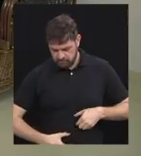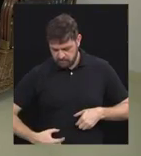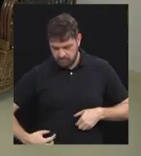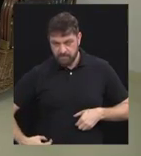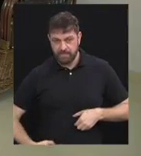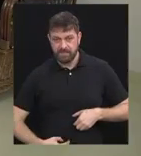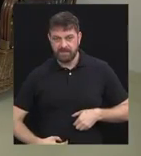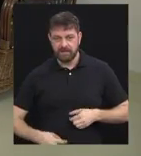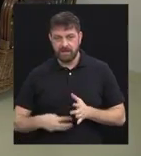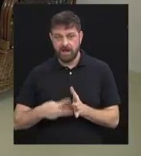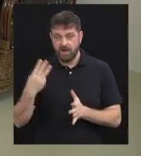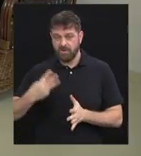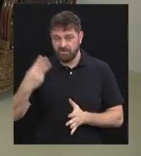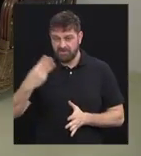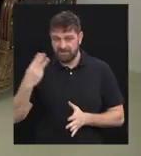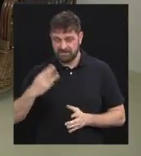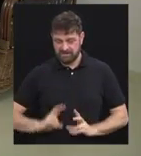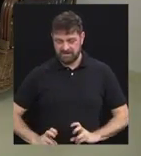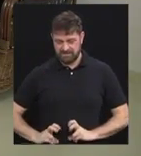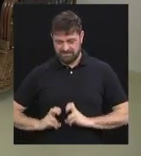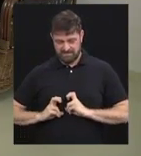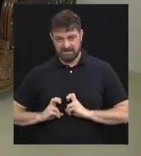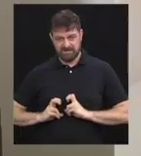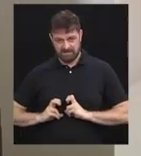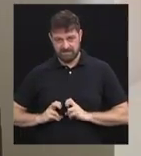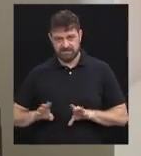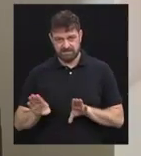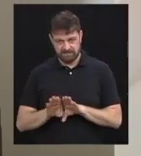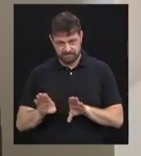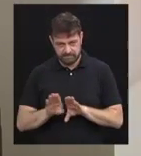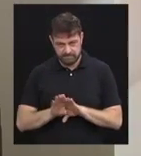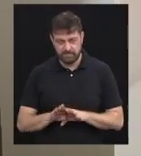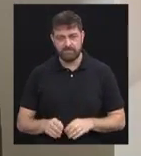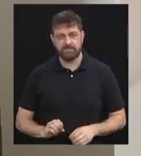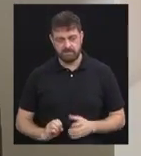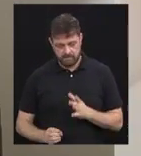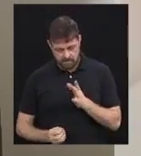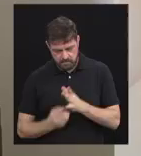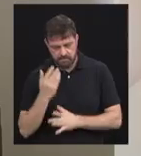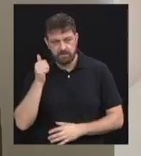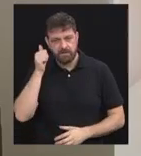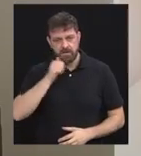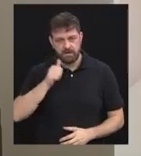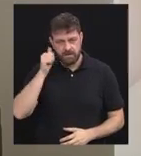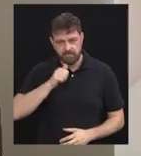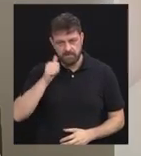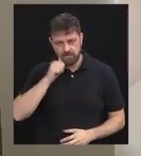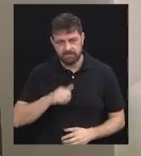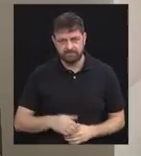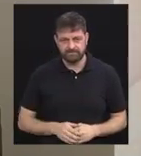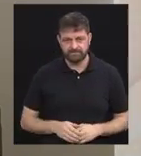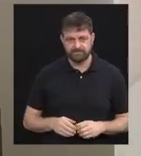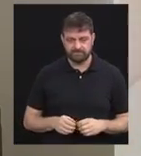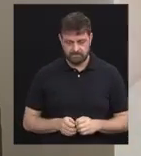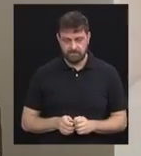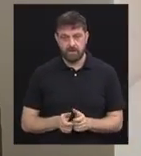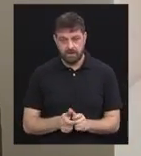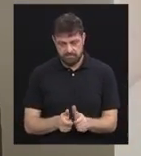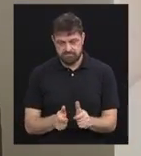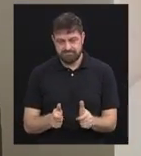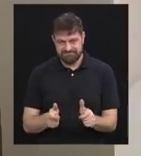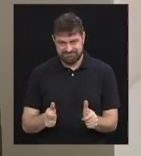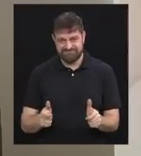mais frequente, o câncer de cólon e reto, que é um tumor que tem crescido muito